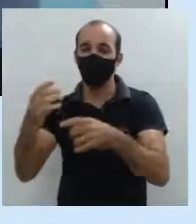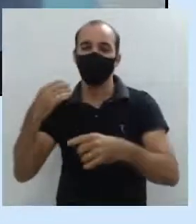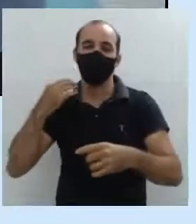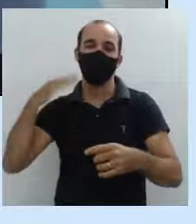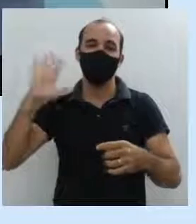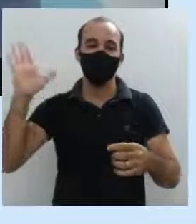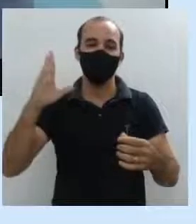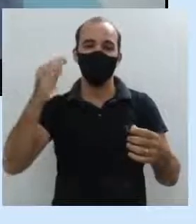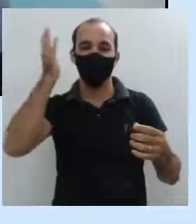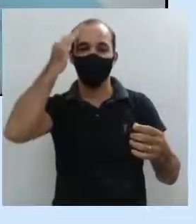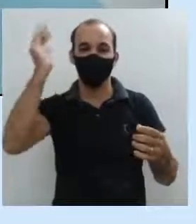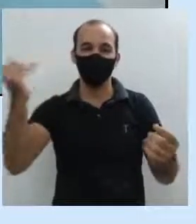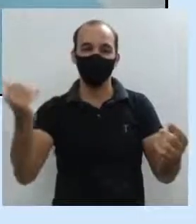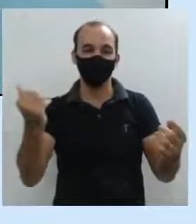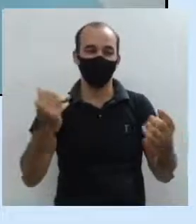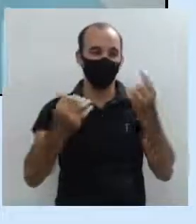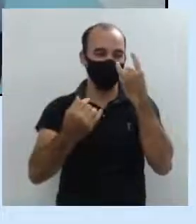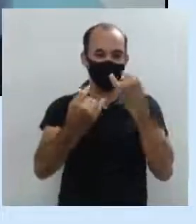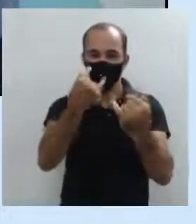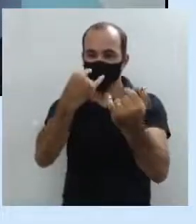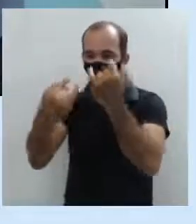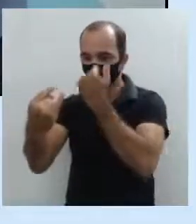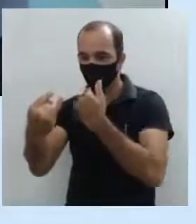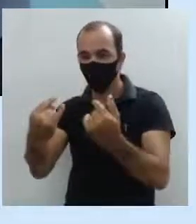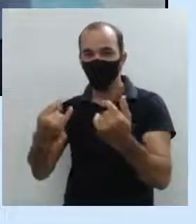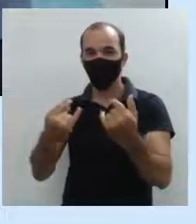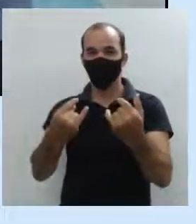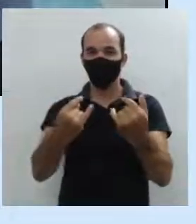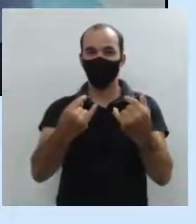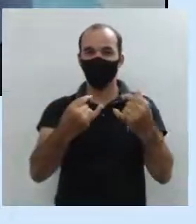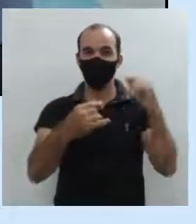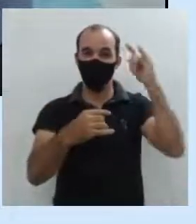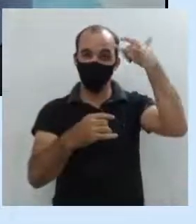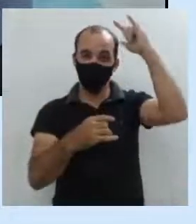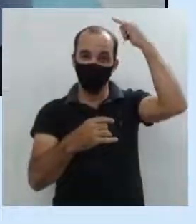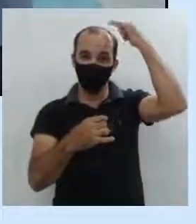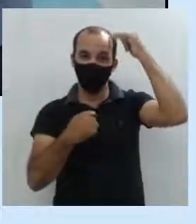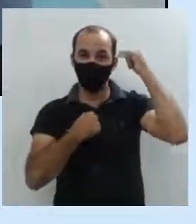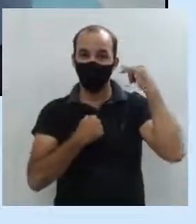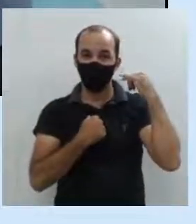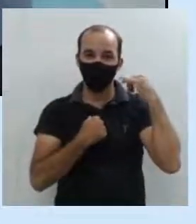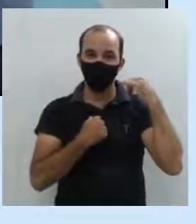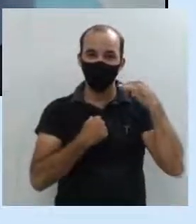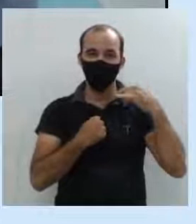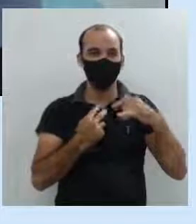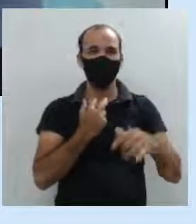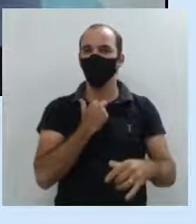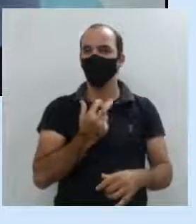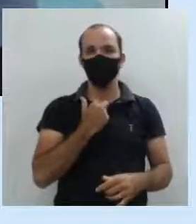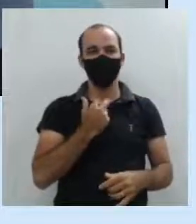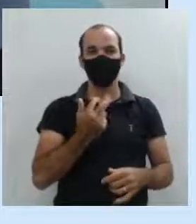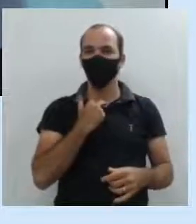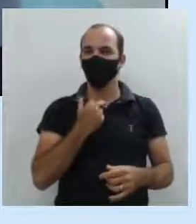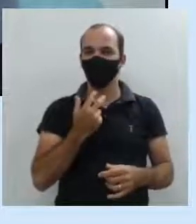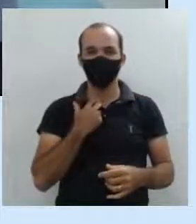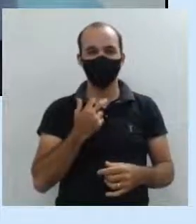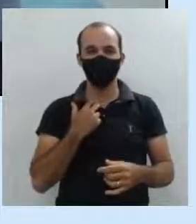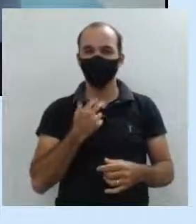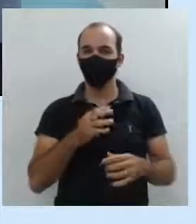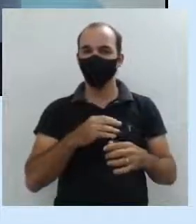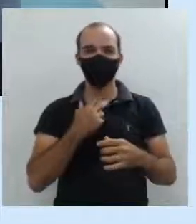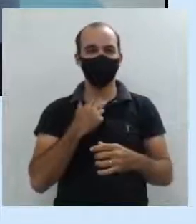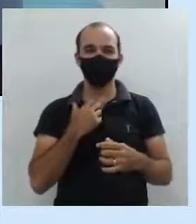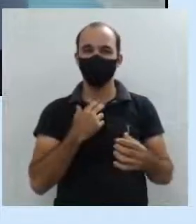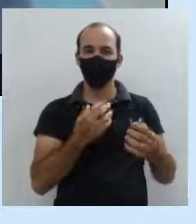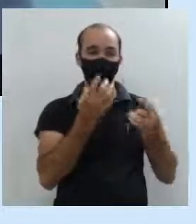um objeto. Eu não posso ser manipulado por pessoas que querem fazer que eu compre, que eu vista, que